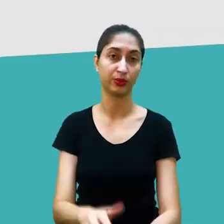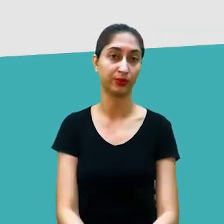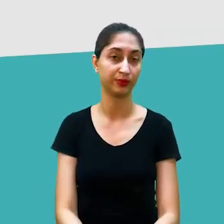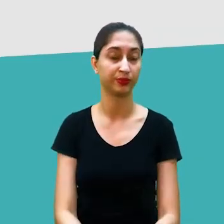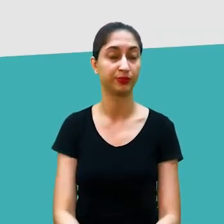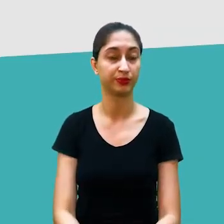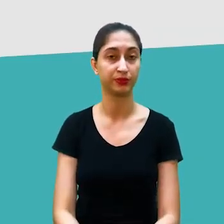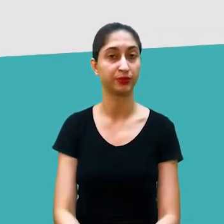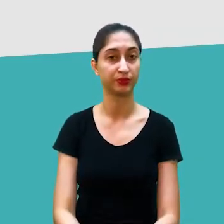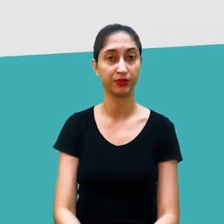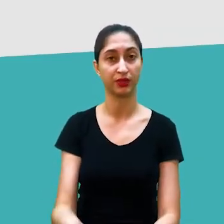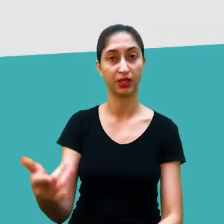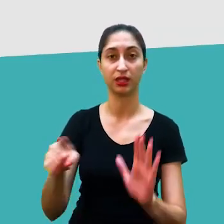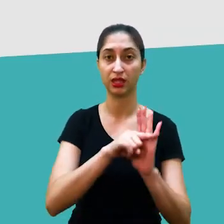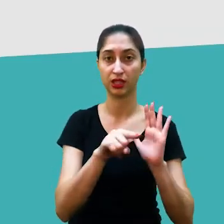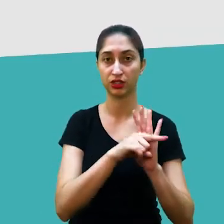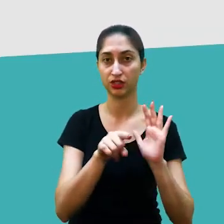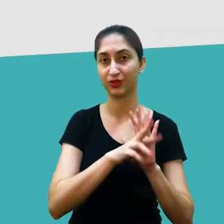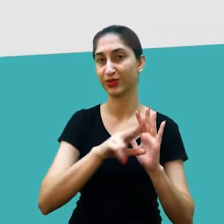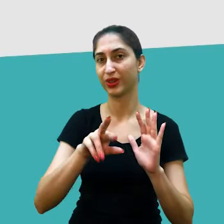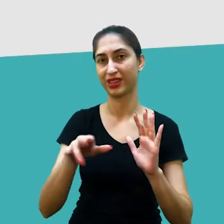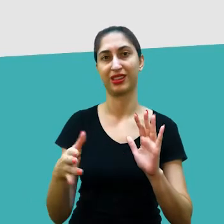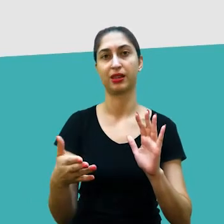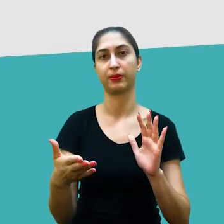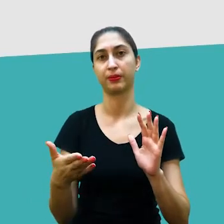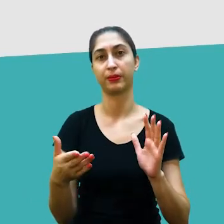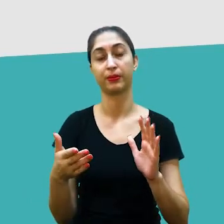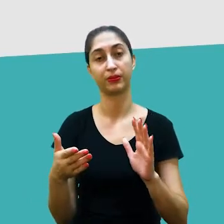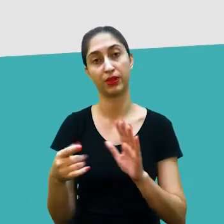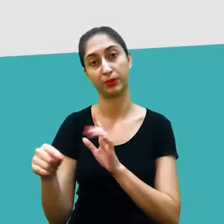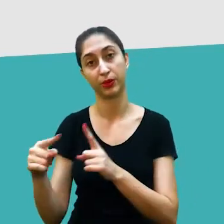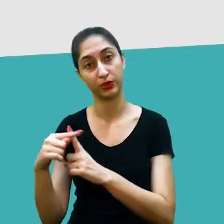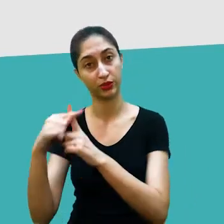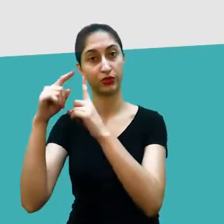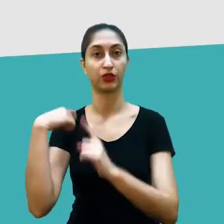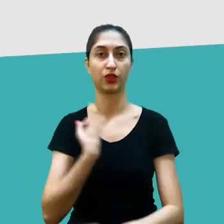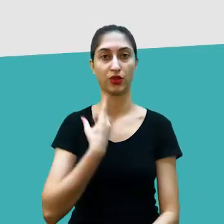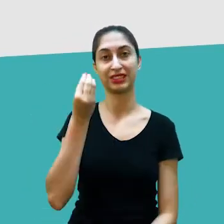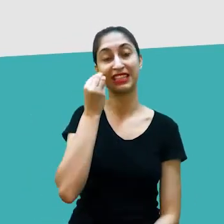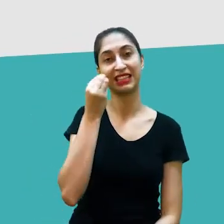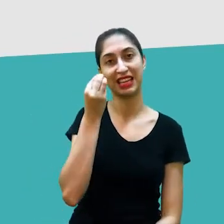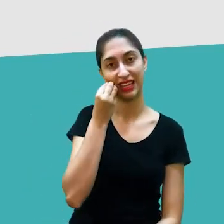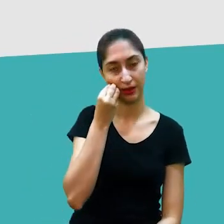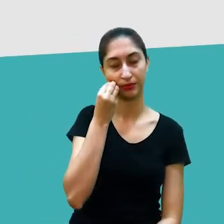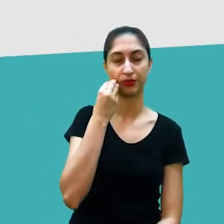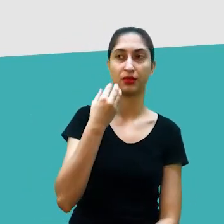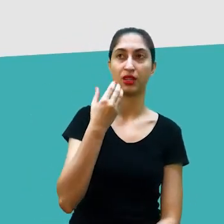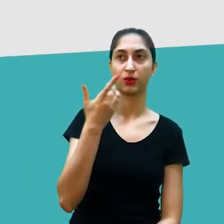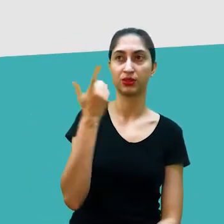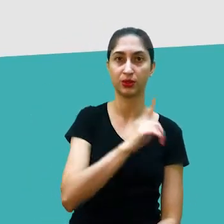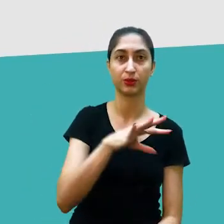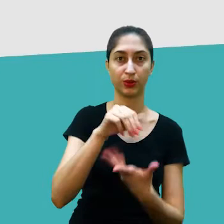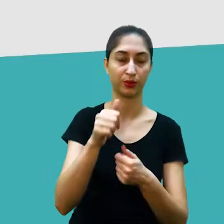impacto, não é negativo, é positivo, para a gente tentar pensar um mundo melhor, né? Não mais para mim, para a minha geração, mas